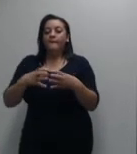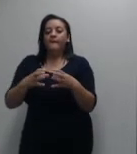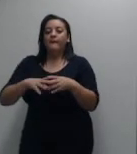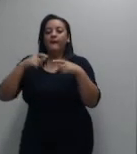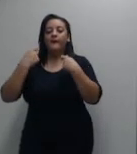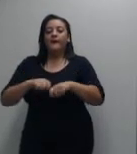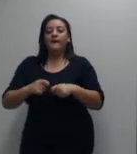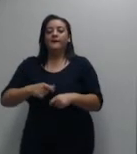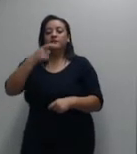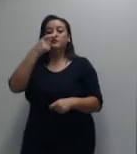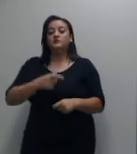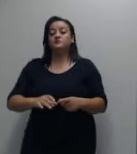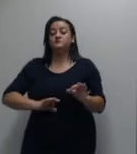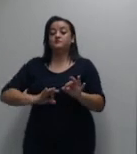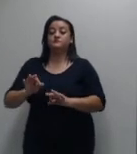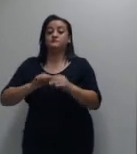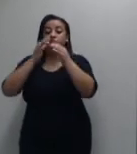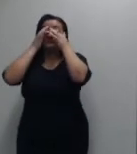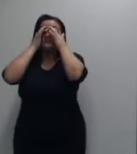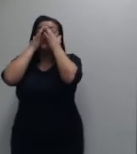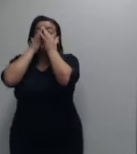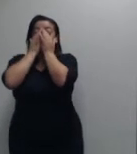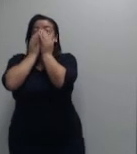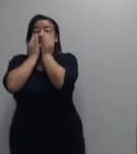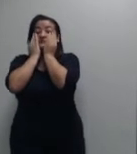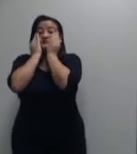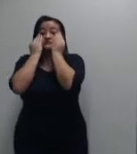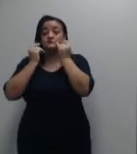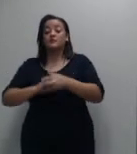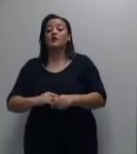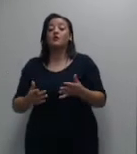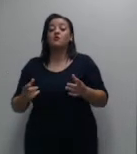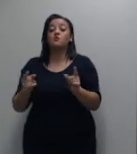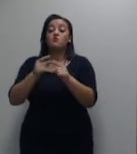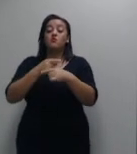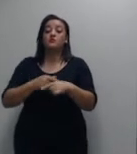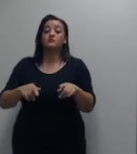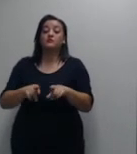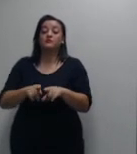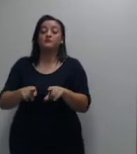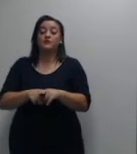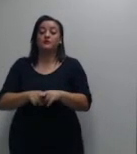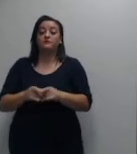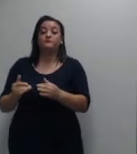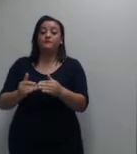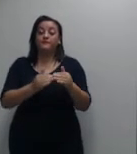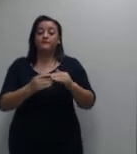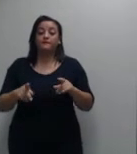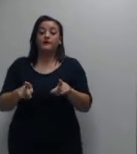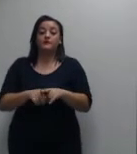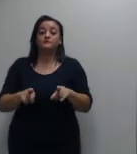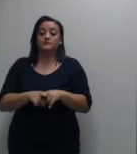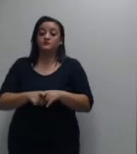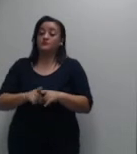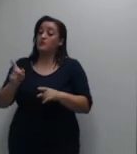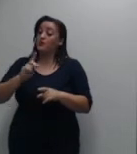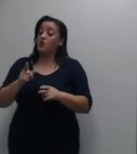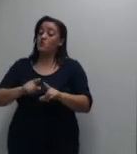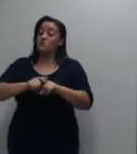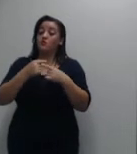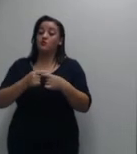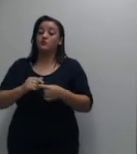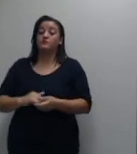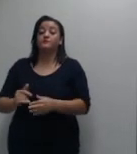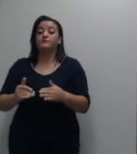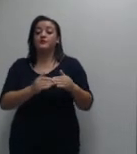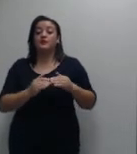ser fundamentados pela parte requerente não contraria em consonância não contrário em consonância com